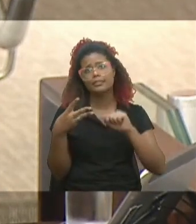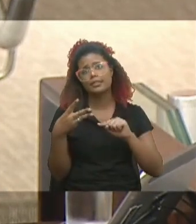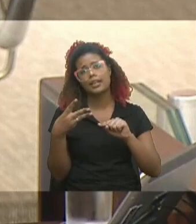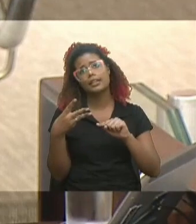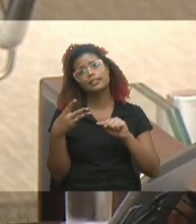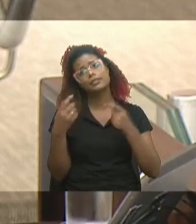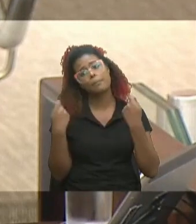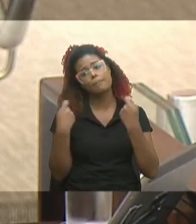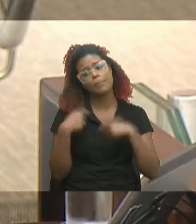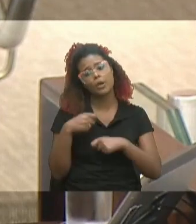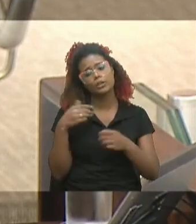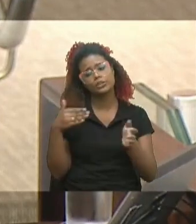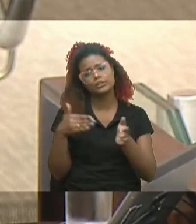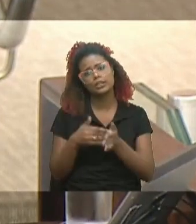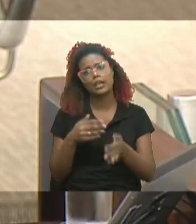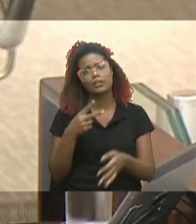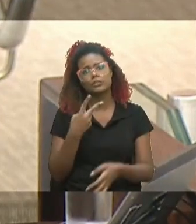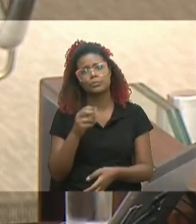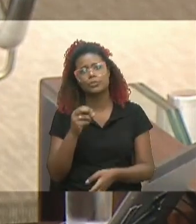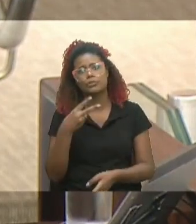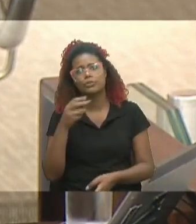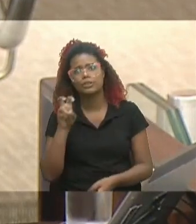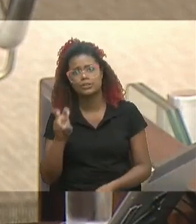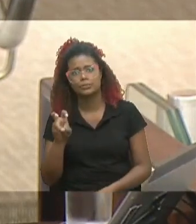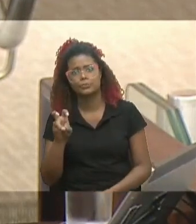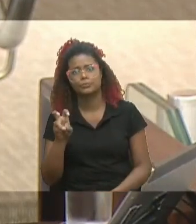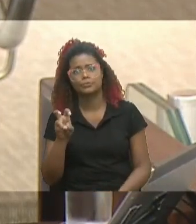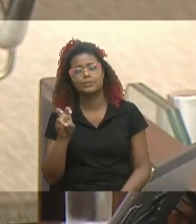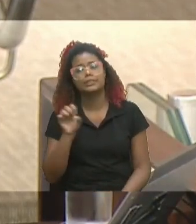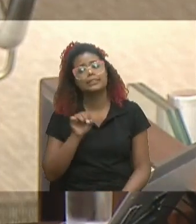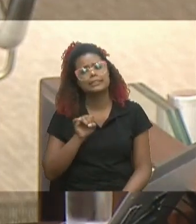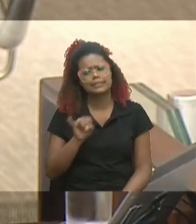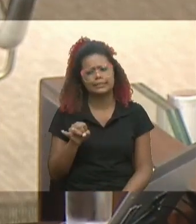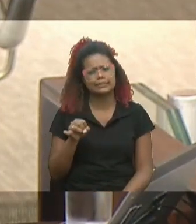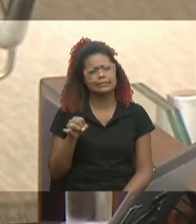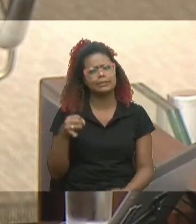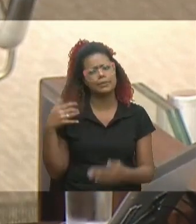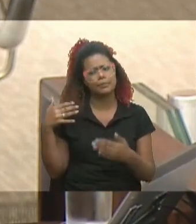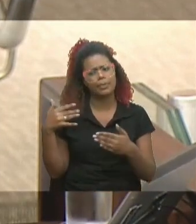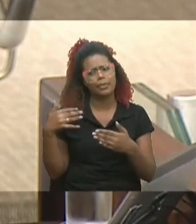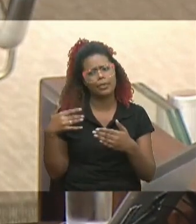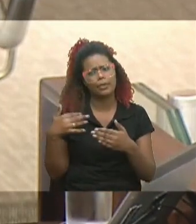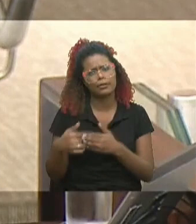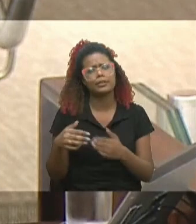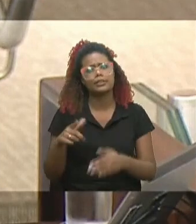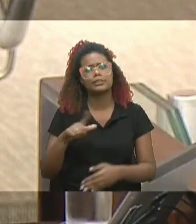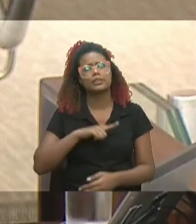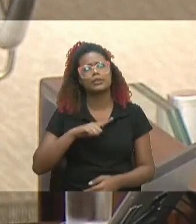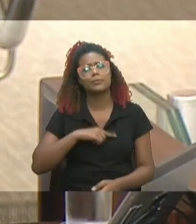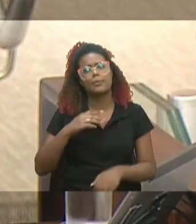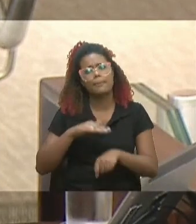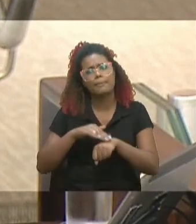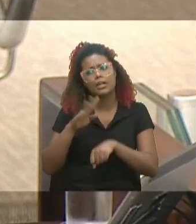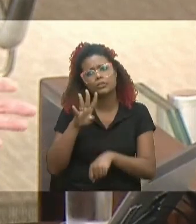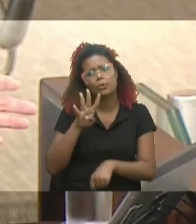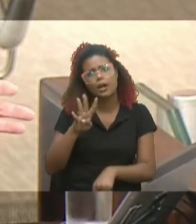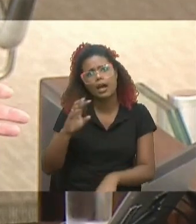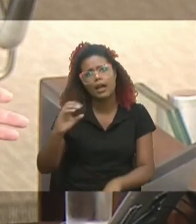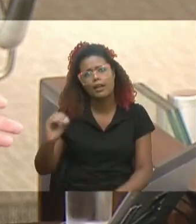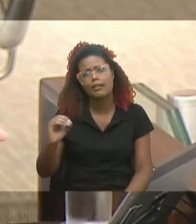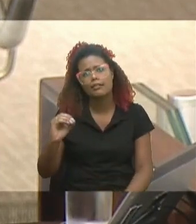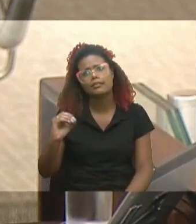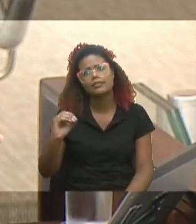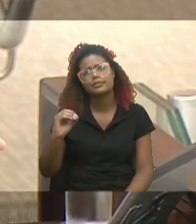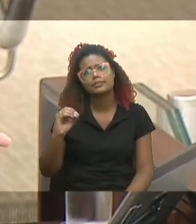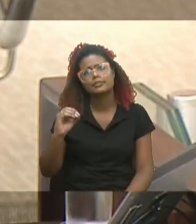atingir até 2025 se chegar assim nós ainda teremos mais de 40 indicadores que o Estado